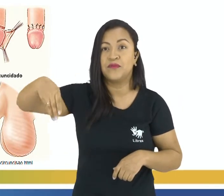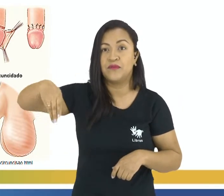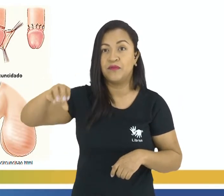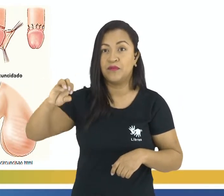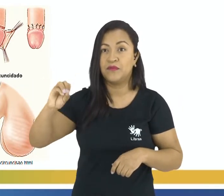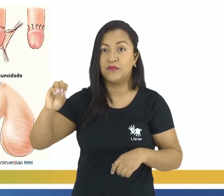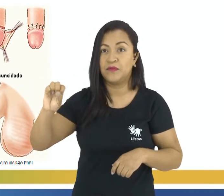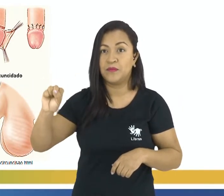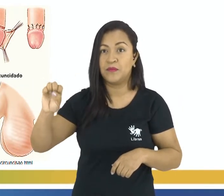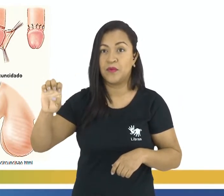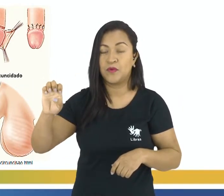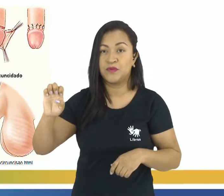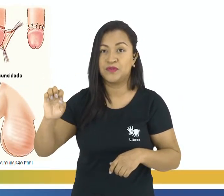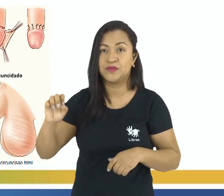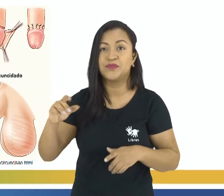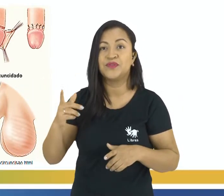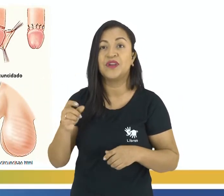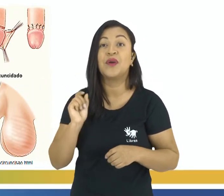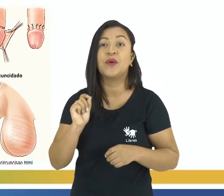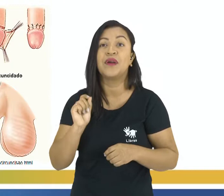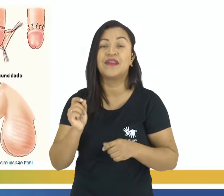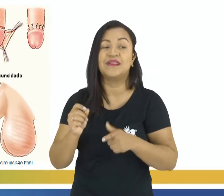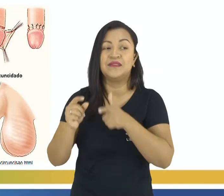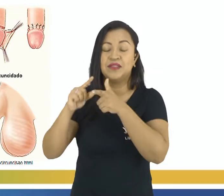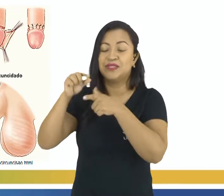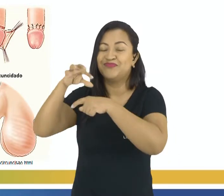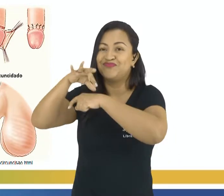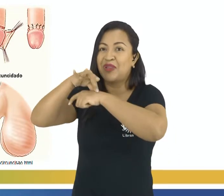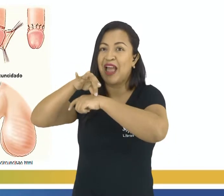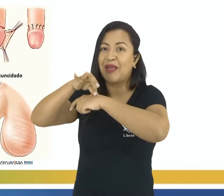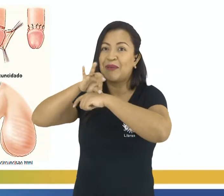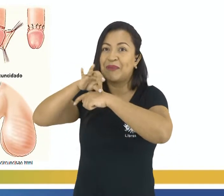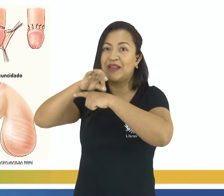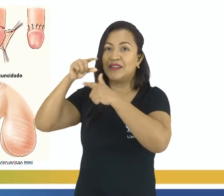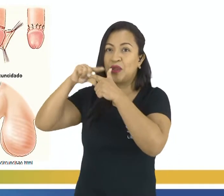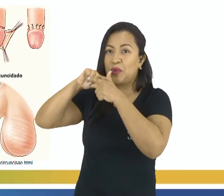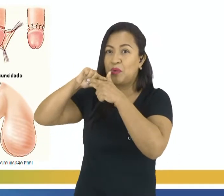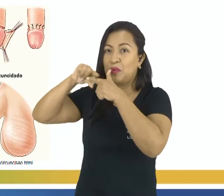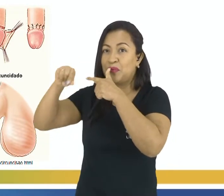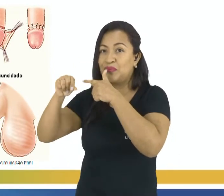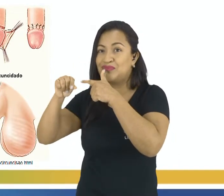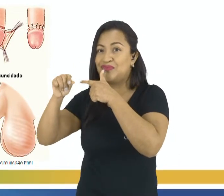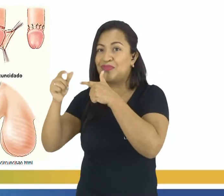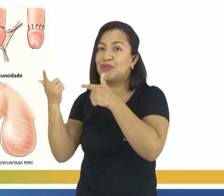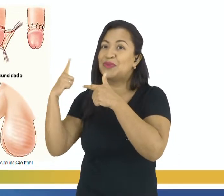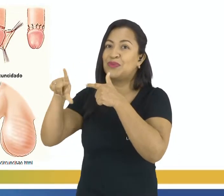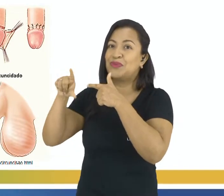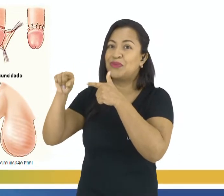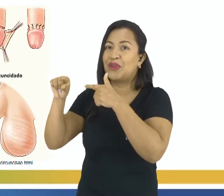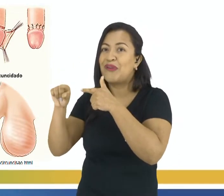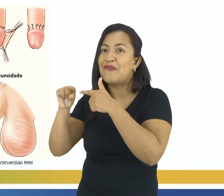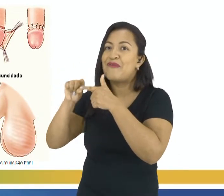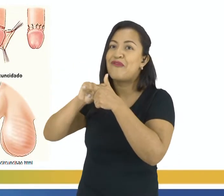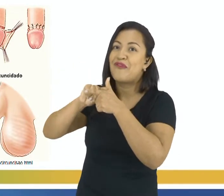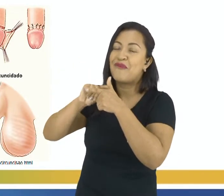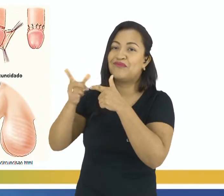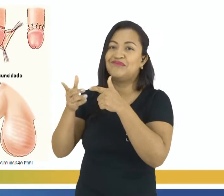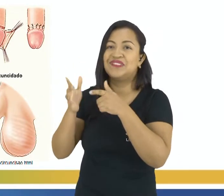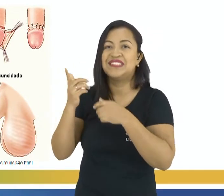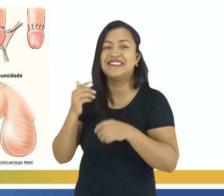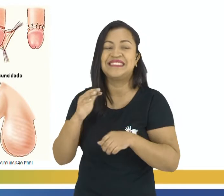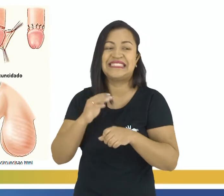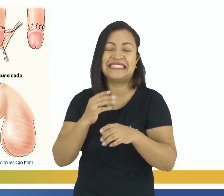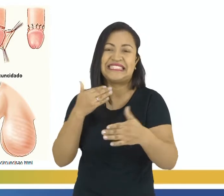esse prepúcio que ele não consegue retornar. Ele fica sempre em cima da glande, impedindo a